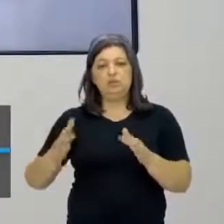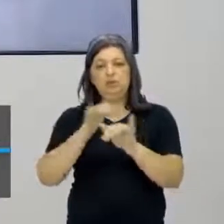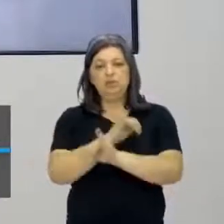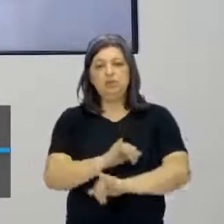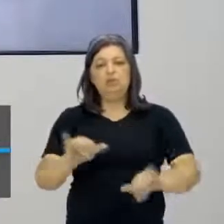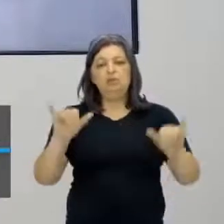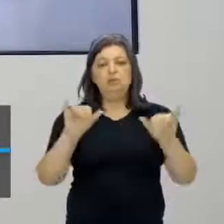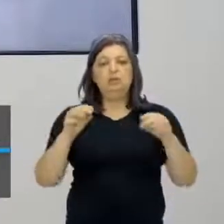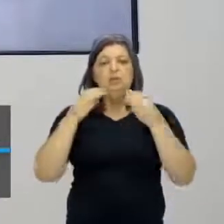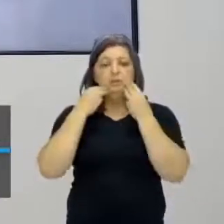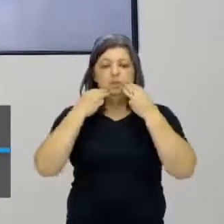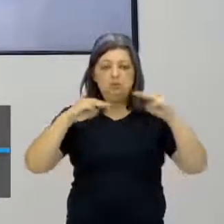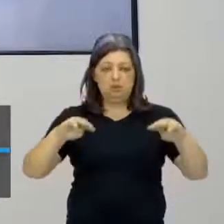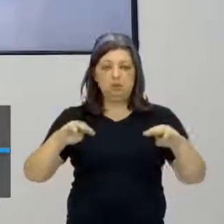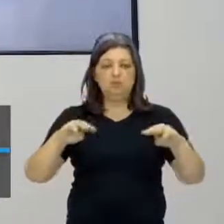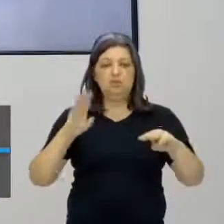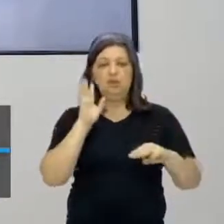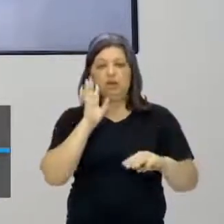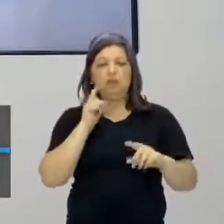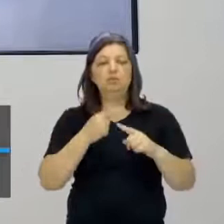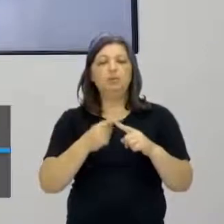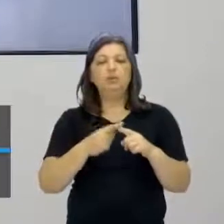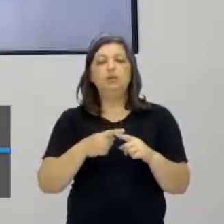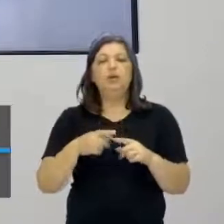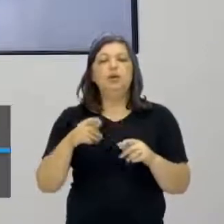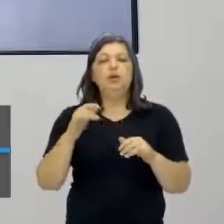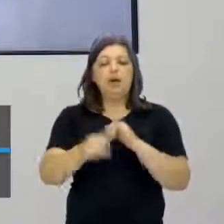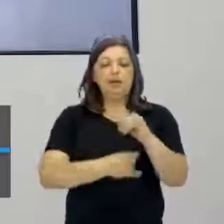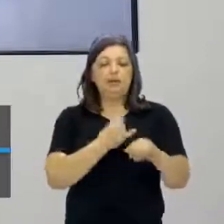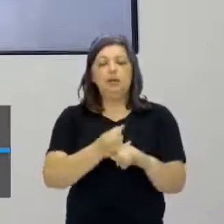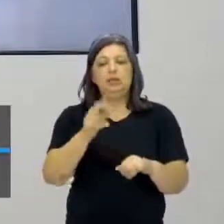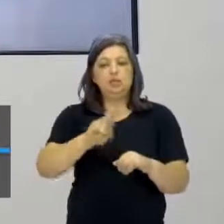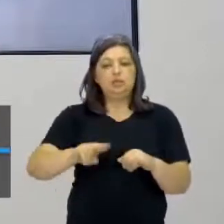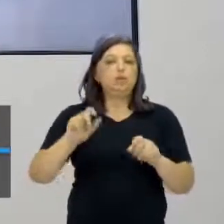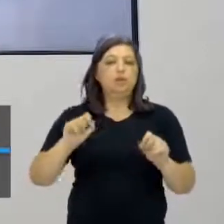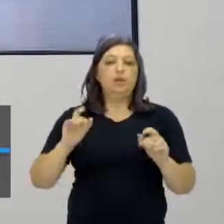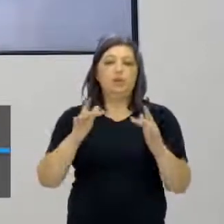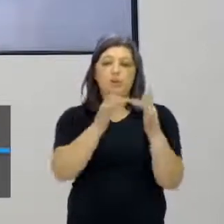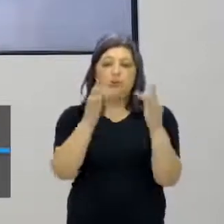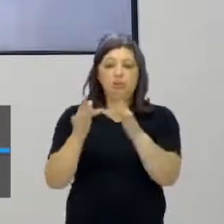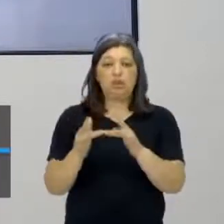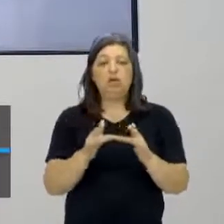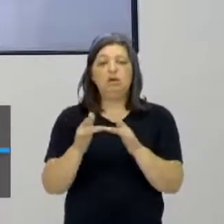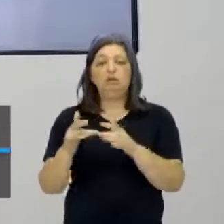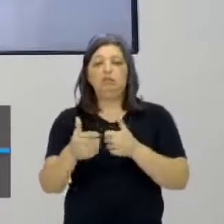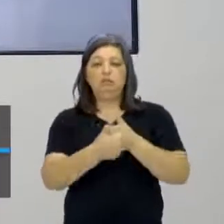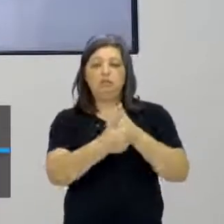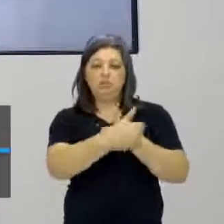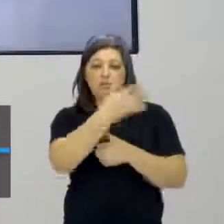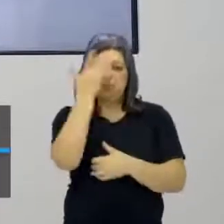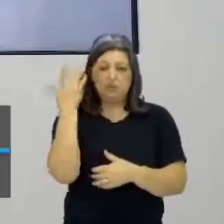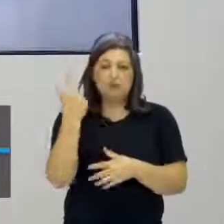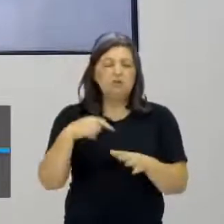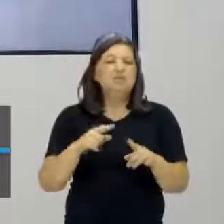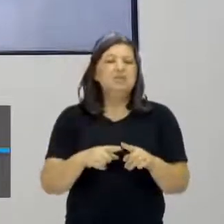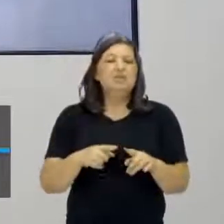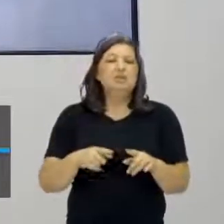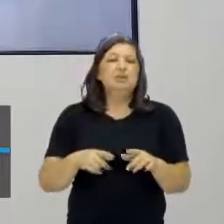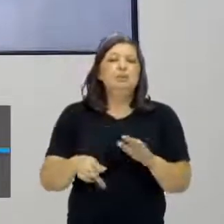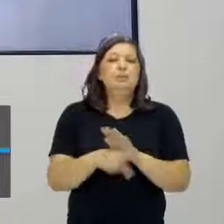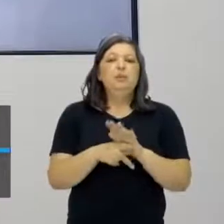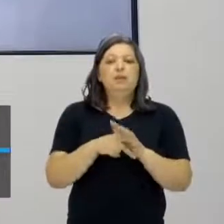A internet aproxima as pessoas, então vamos tentar trazer coisas boas um para o outro, né? E segurar aquela sanha de mandar uma mensagem